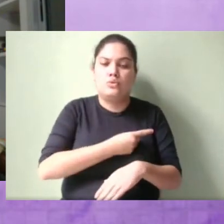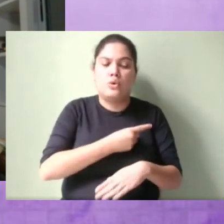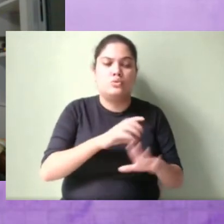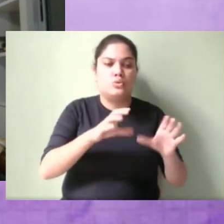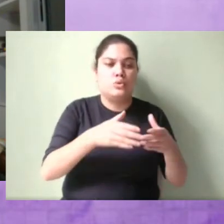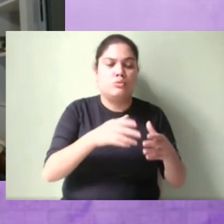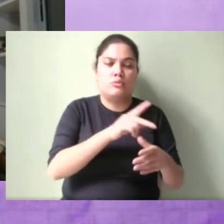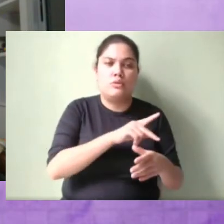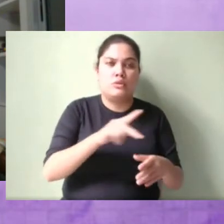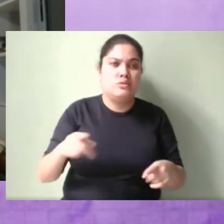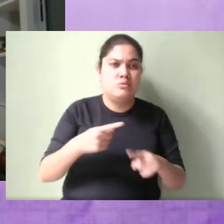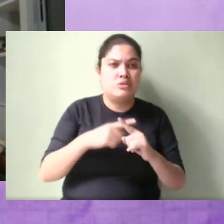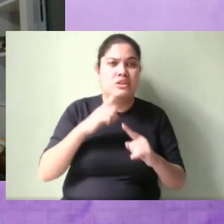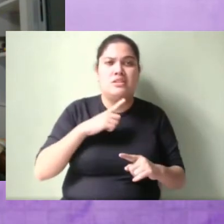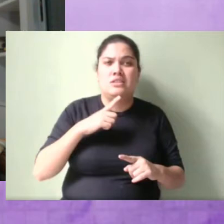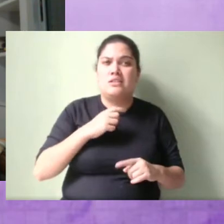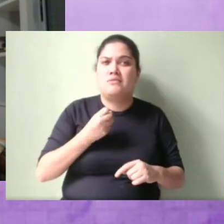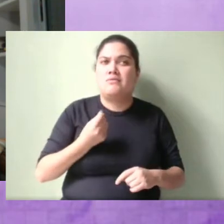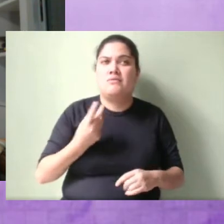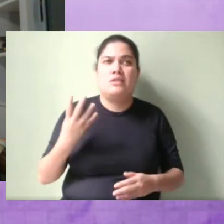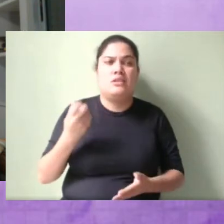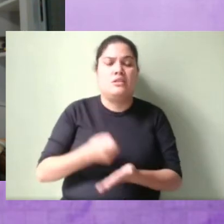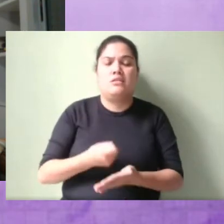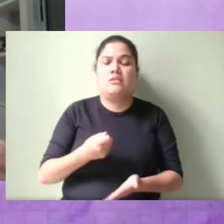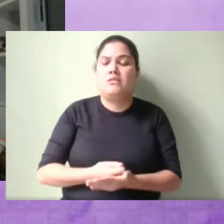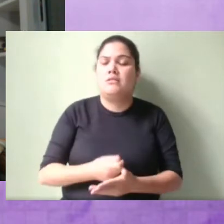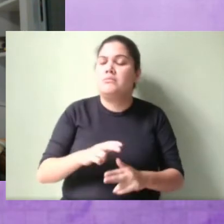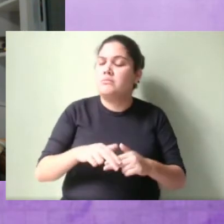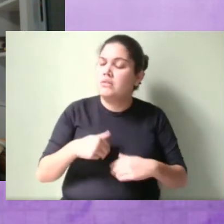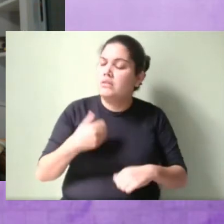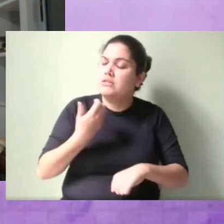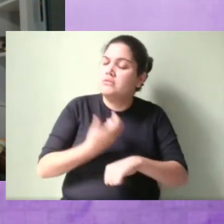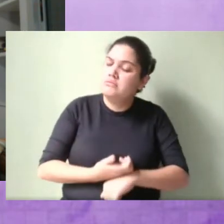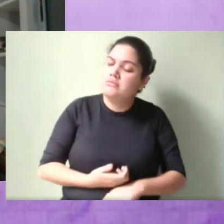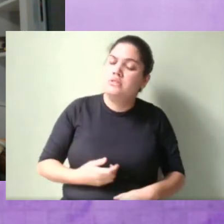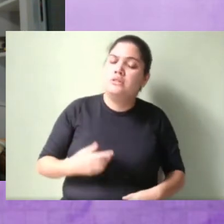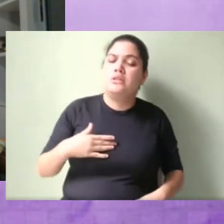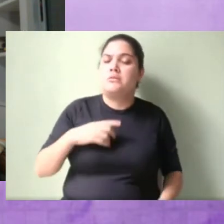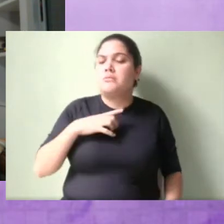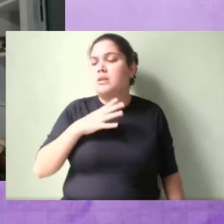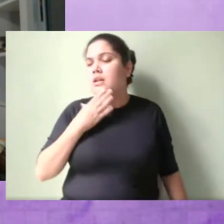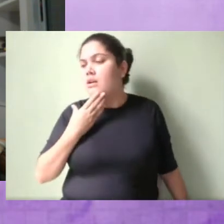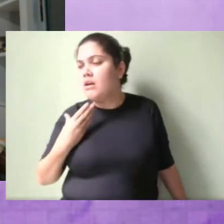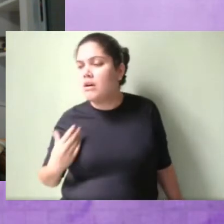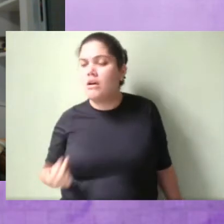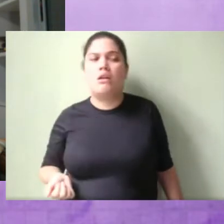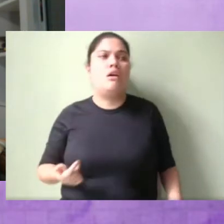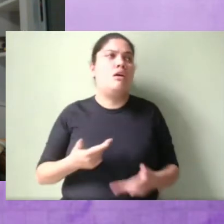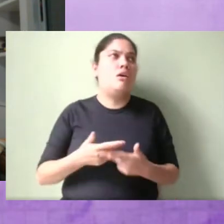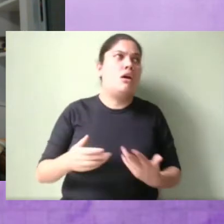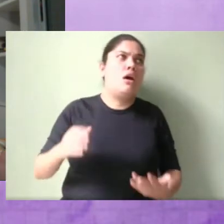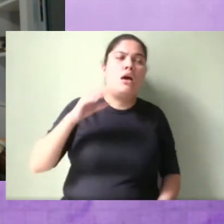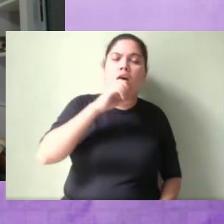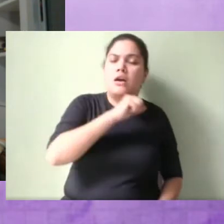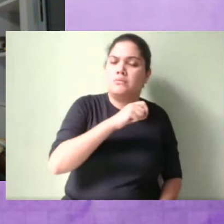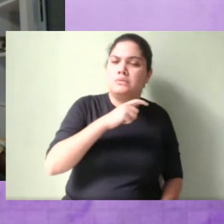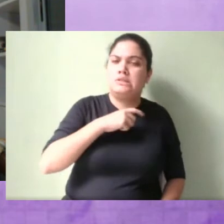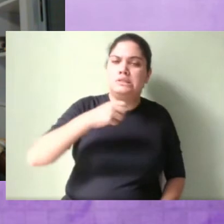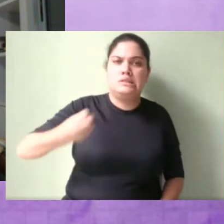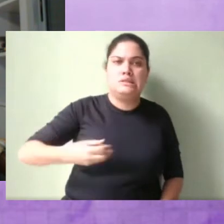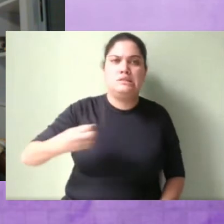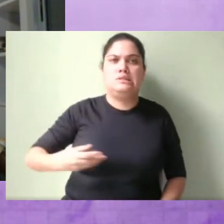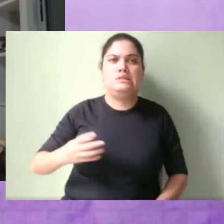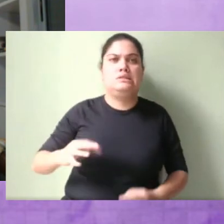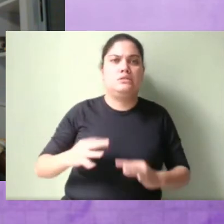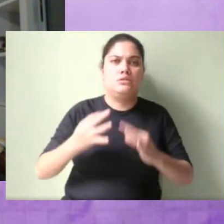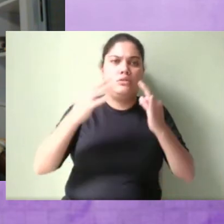acontecer dentro do âmbito da escola e fora, mas trazido para dentro, né? Então, eu acho que esse fortalecimento, essa